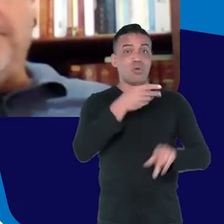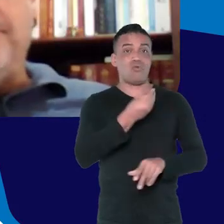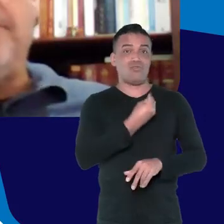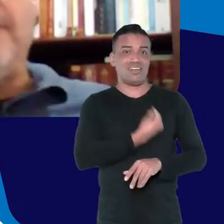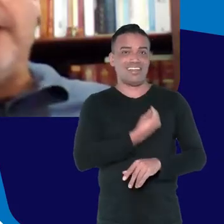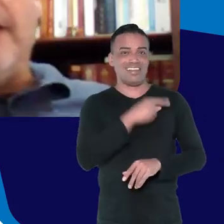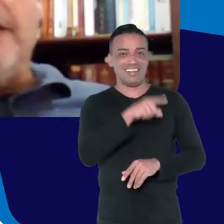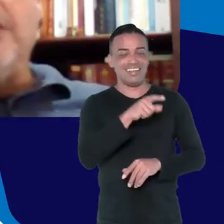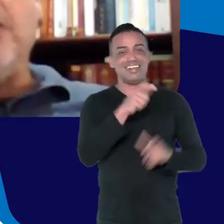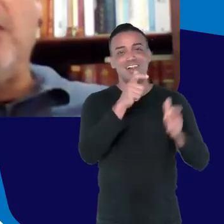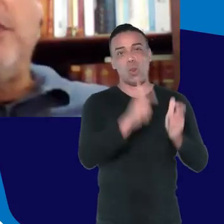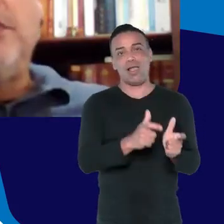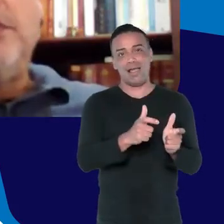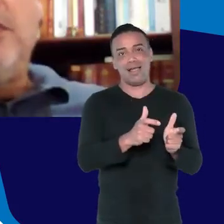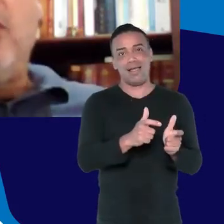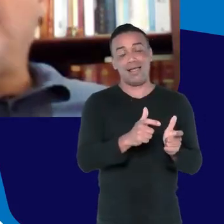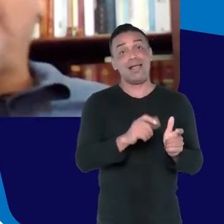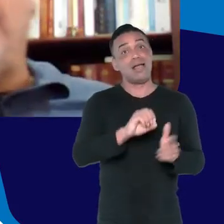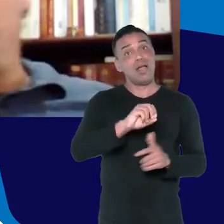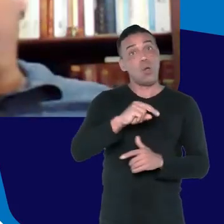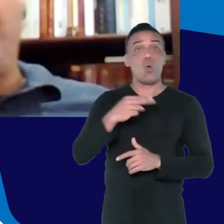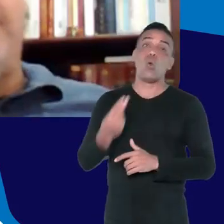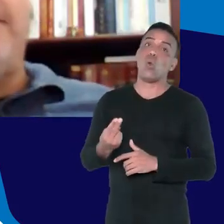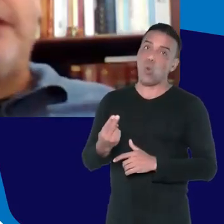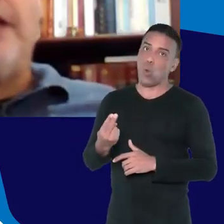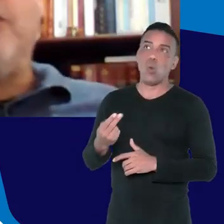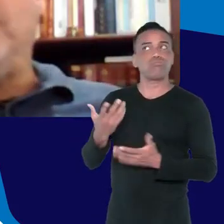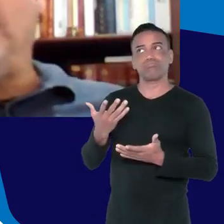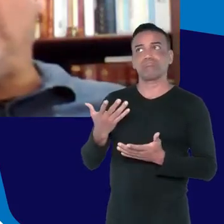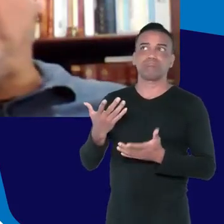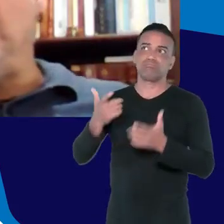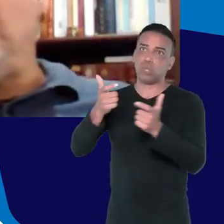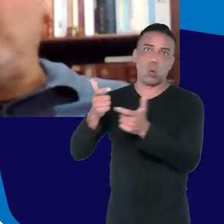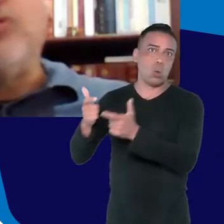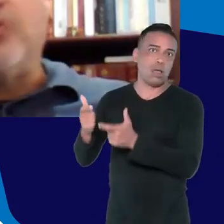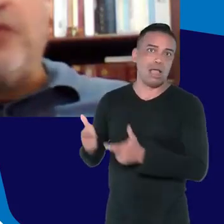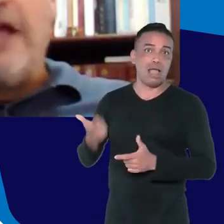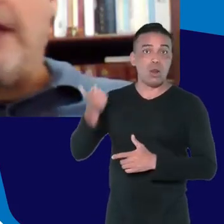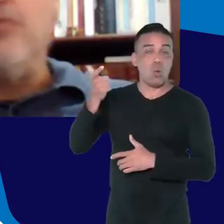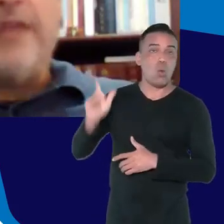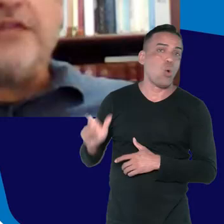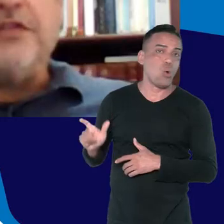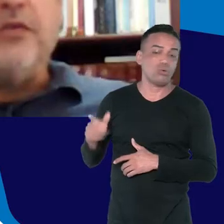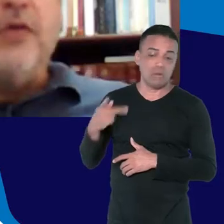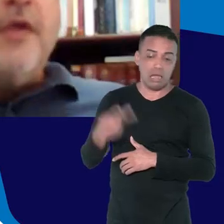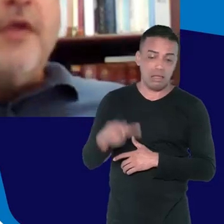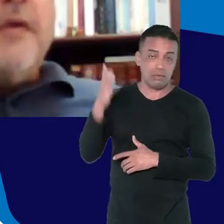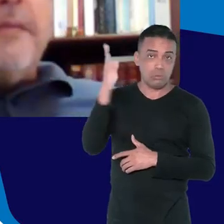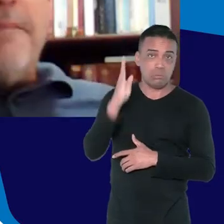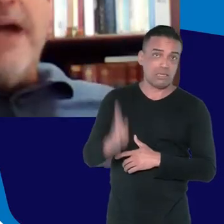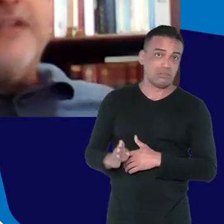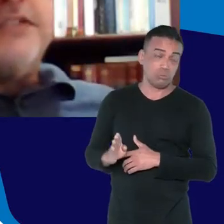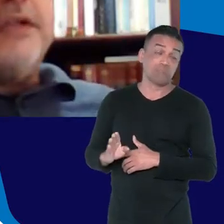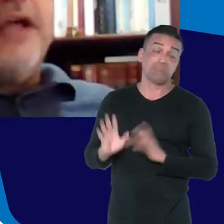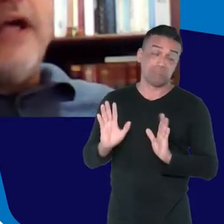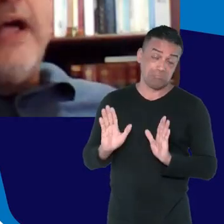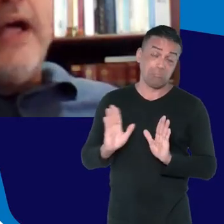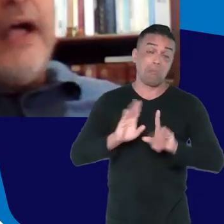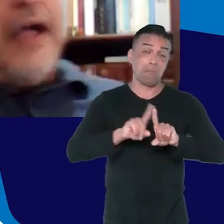moradores daquela região, ou até ambientado em outro lugar, aqui no Brasil,